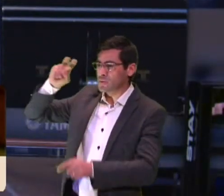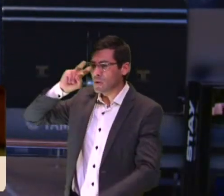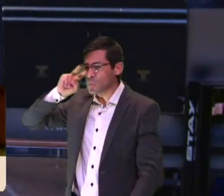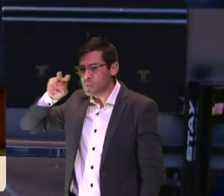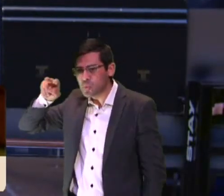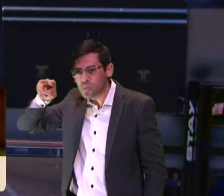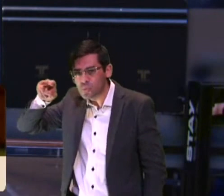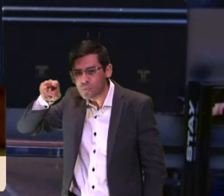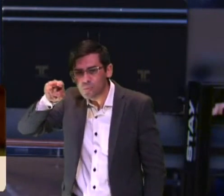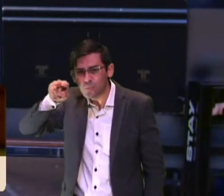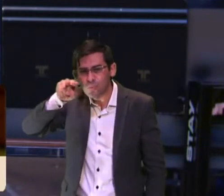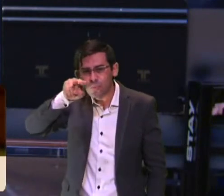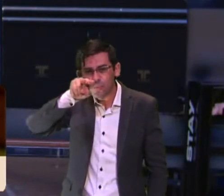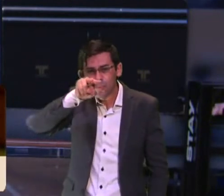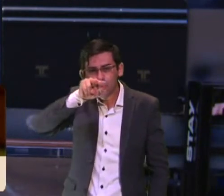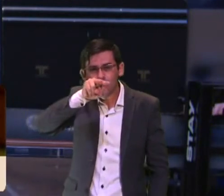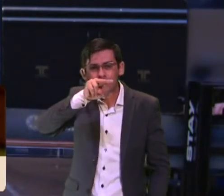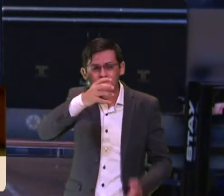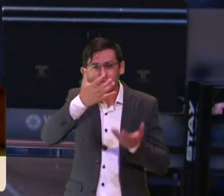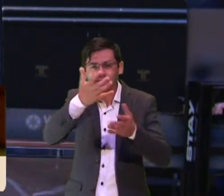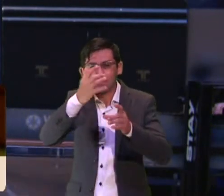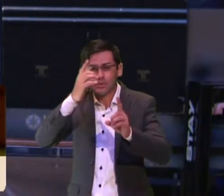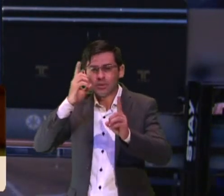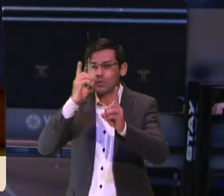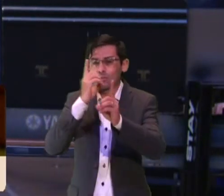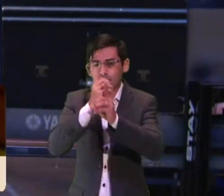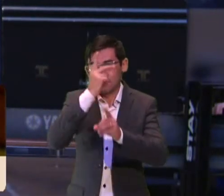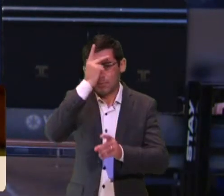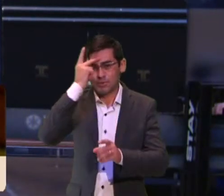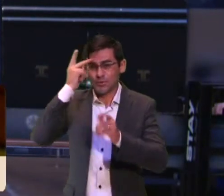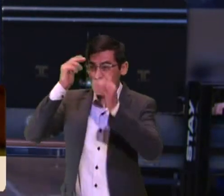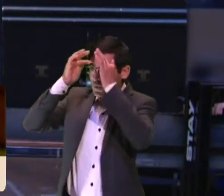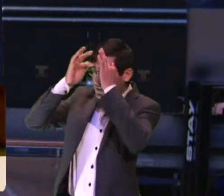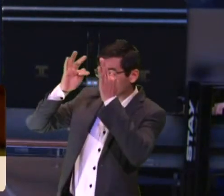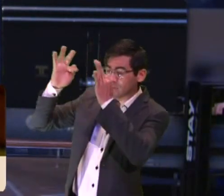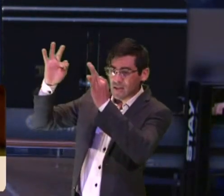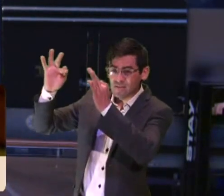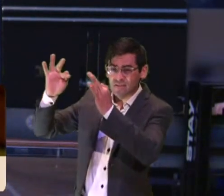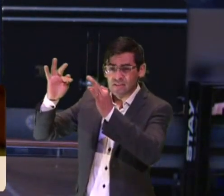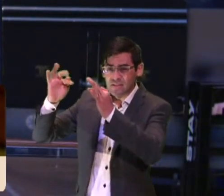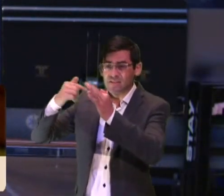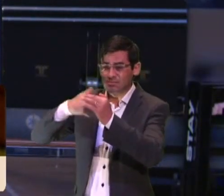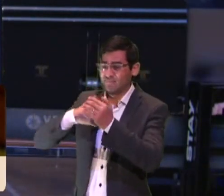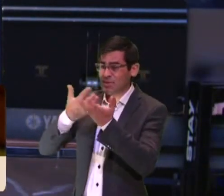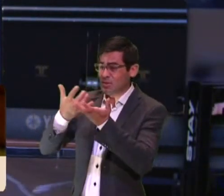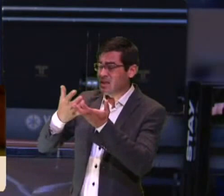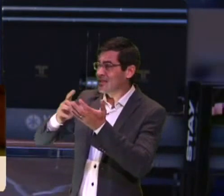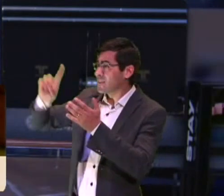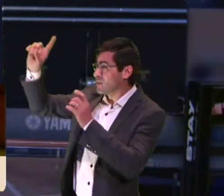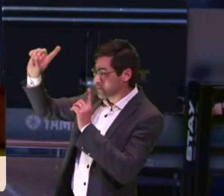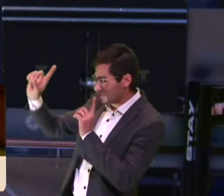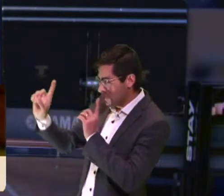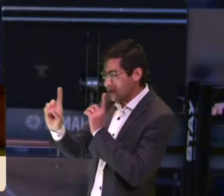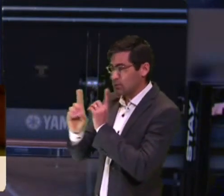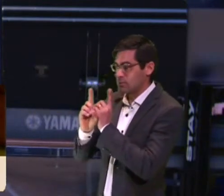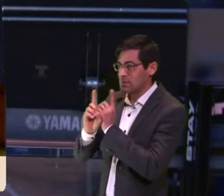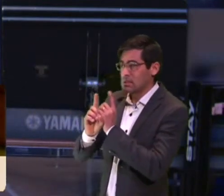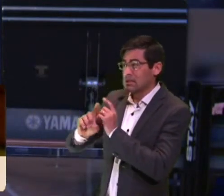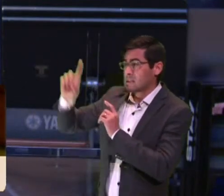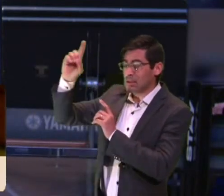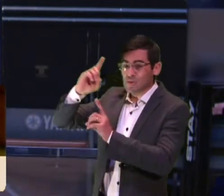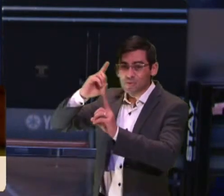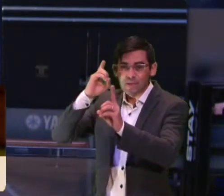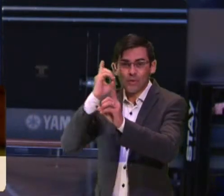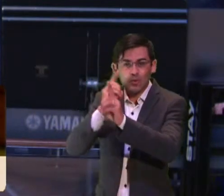a terra, procurando aqueles cujo coração é dele. Que Ele me encontre que Ele te encontre. E que